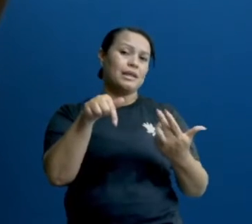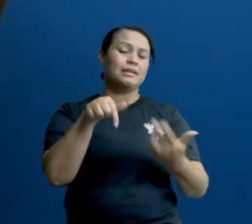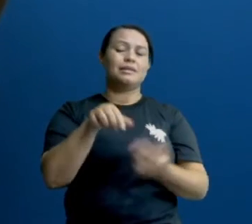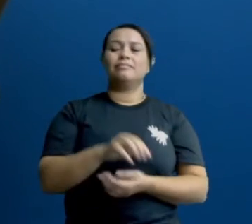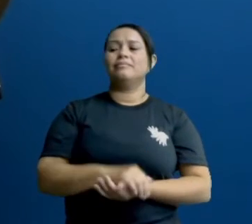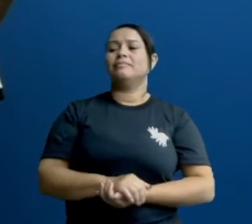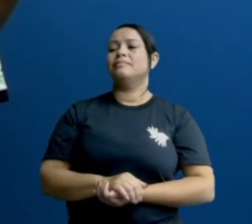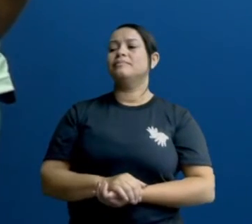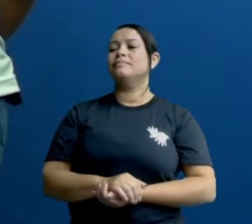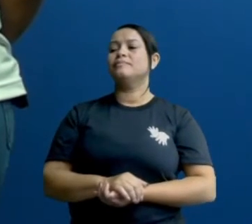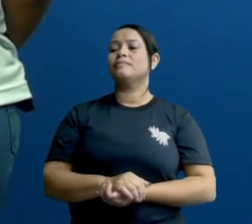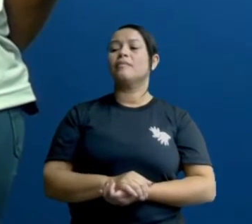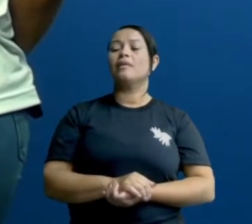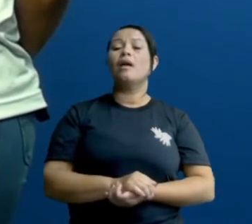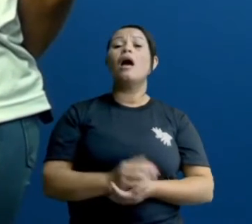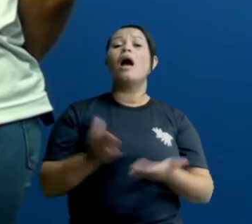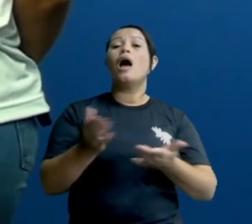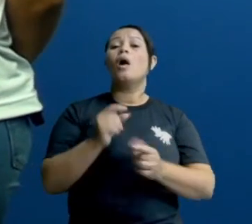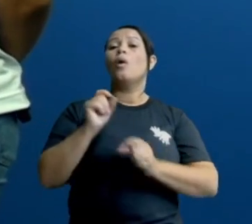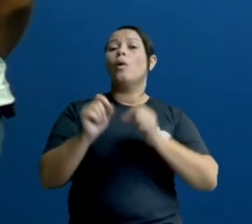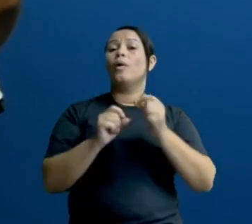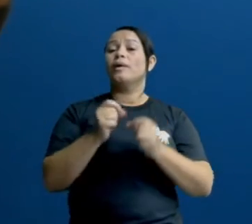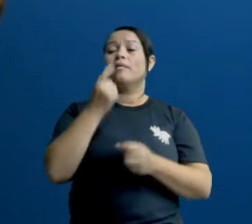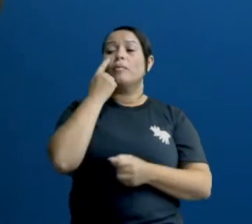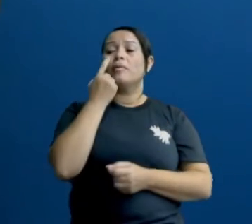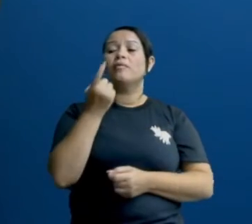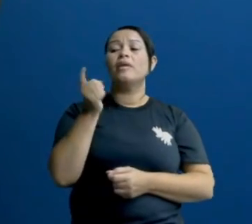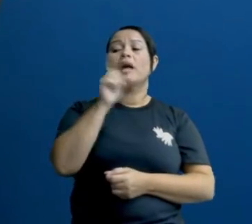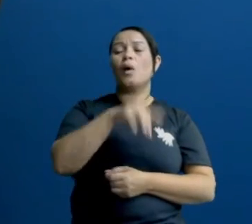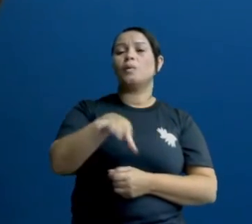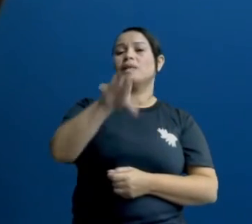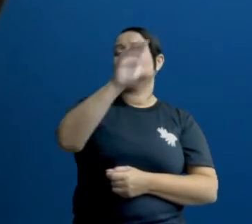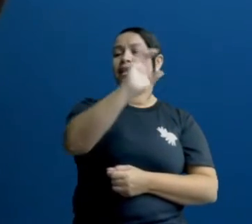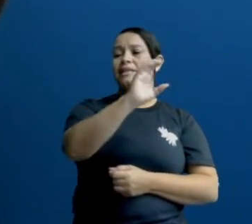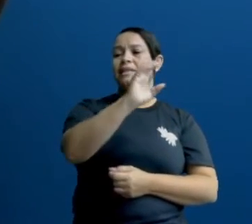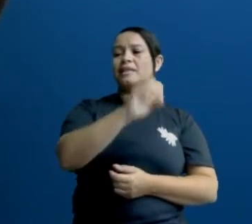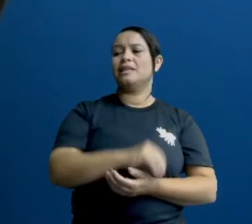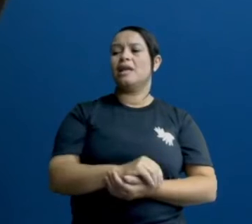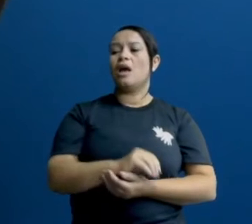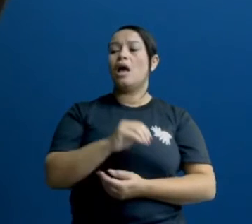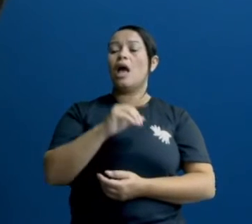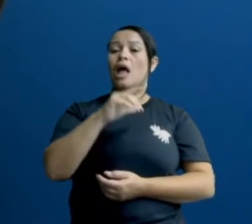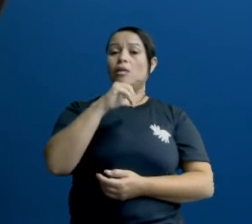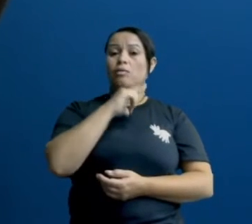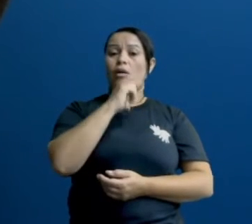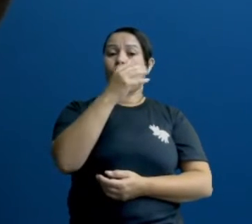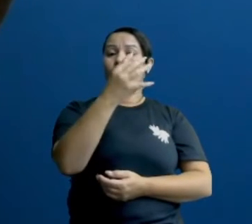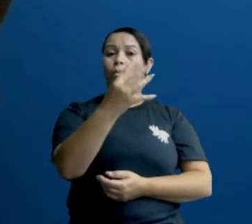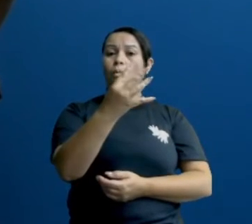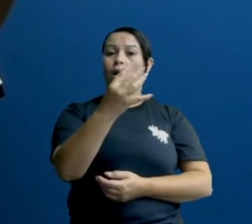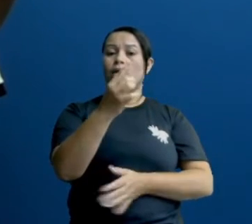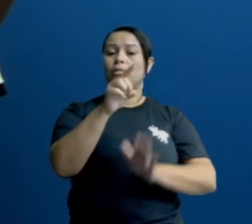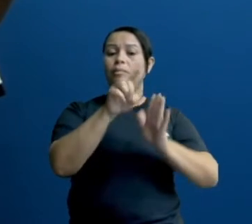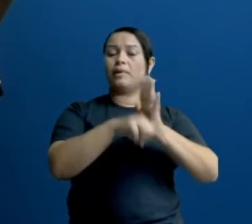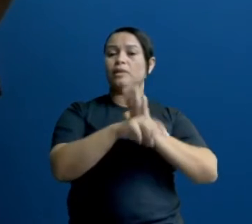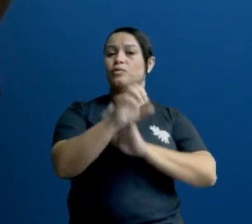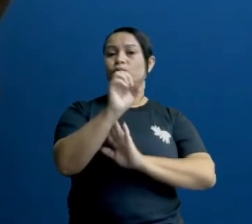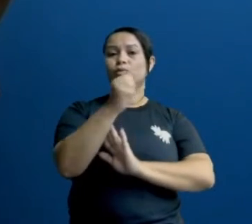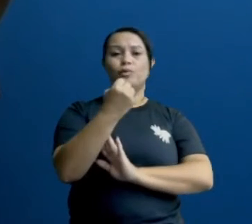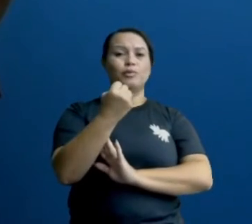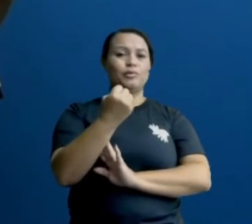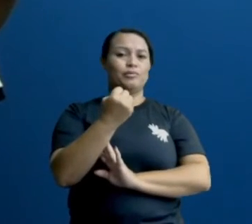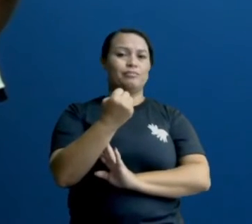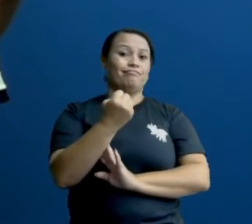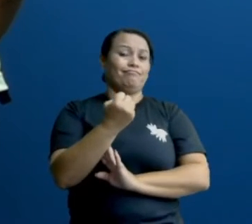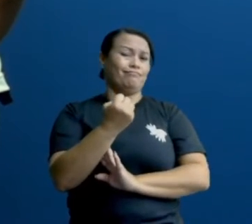7. Agora vamos para a próxima casa, casa das centenas. Eu tenho 4 menos